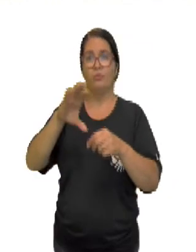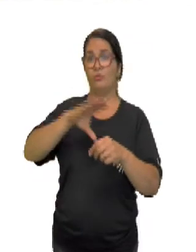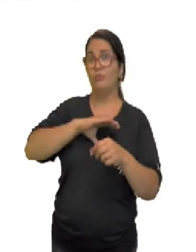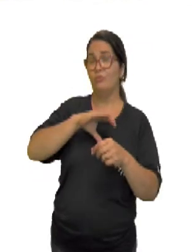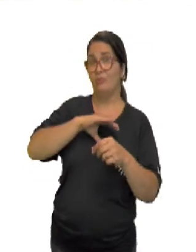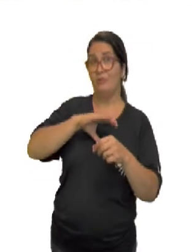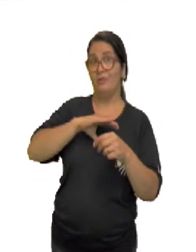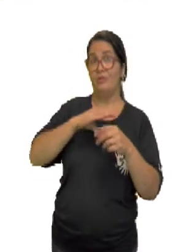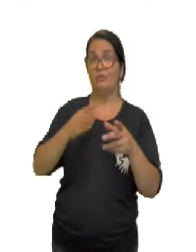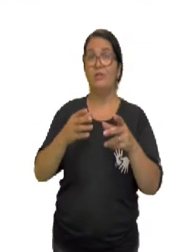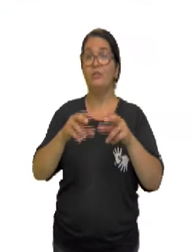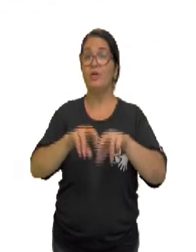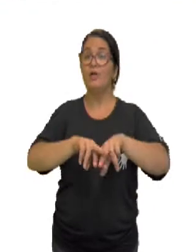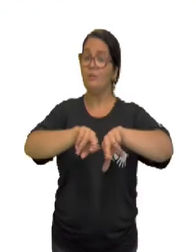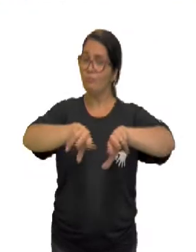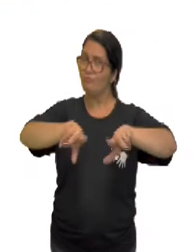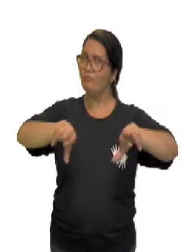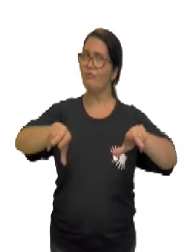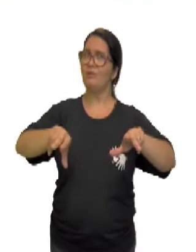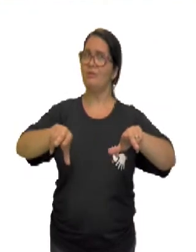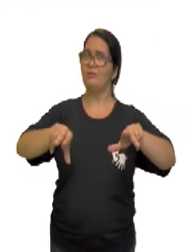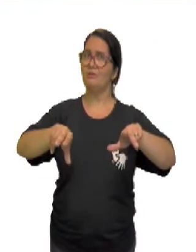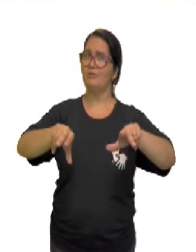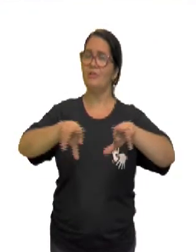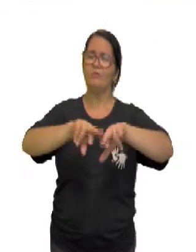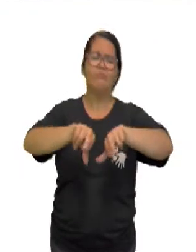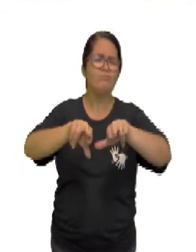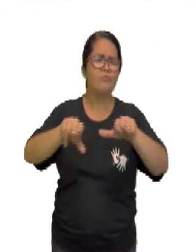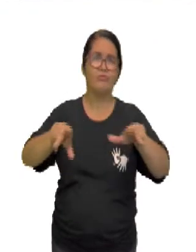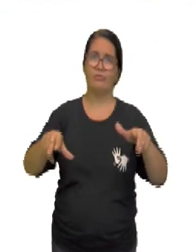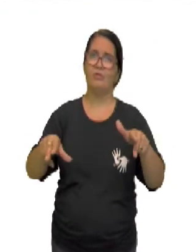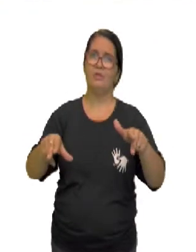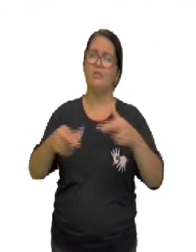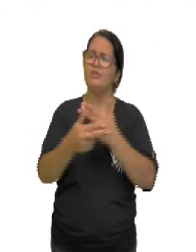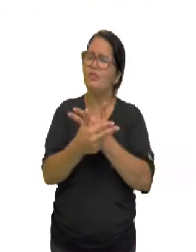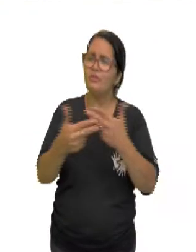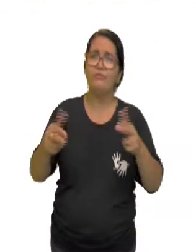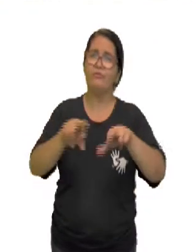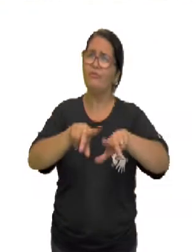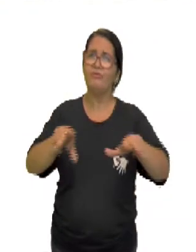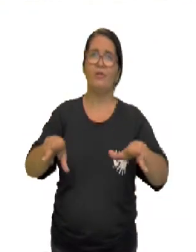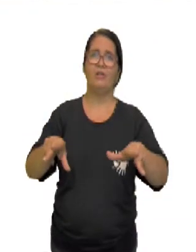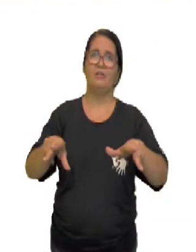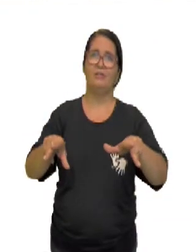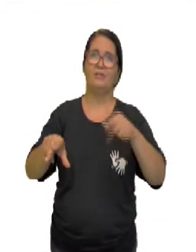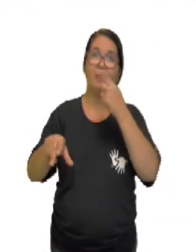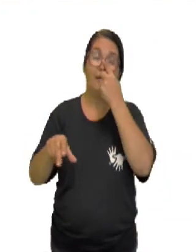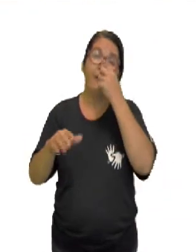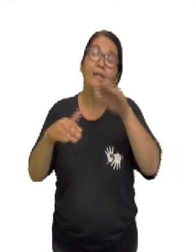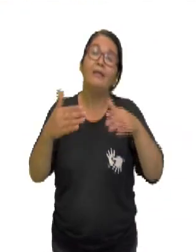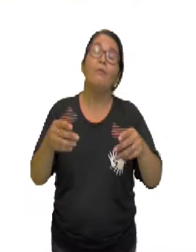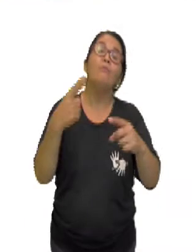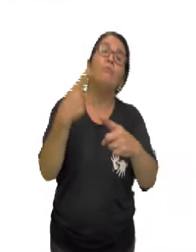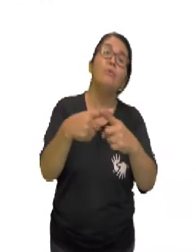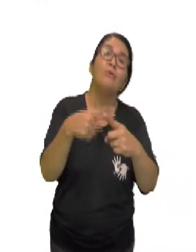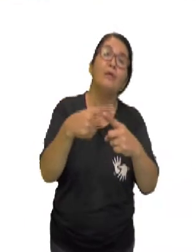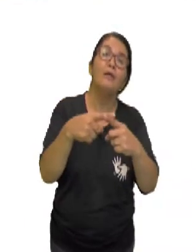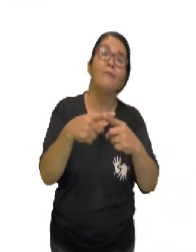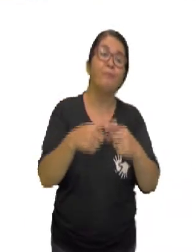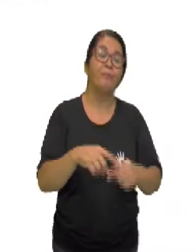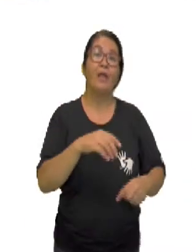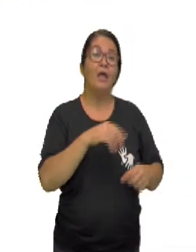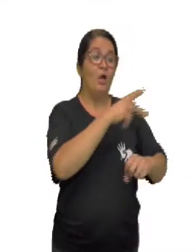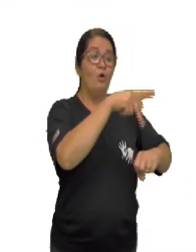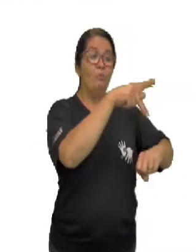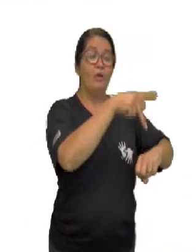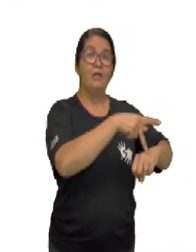Canadá. Lembra? Quanto mais alto a latitude, mais baixa é a temperatura. Então,